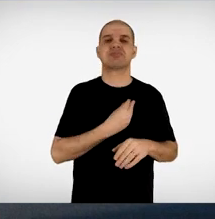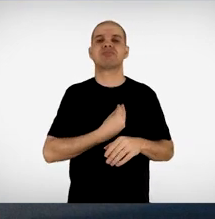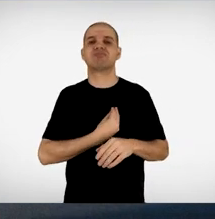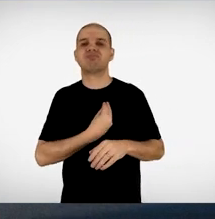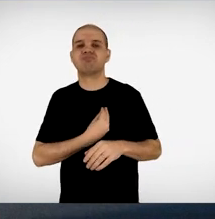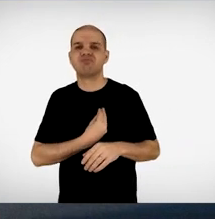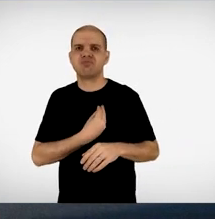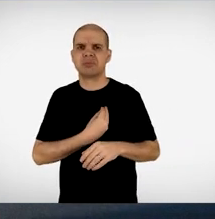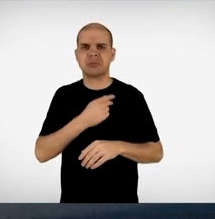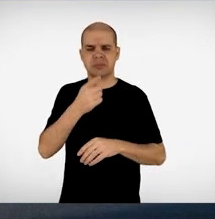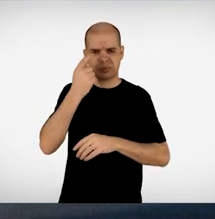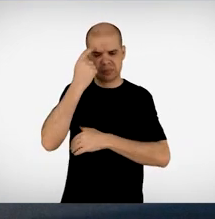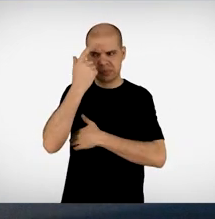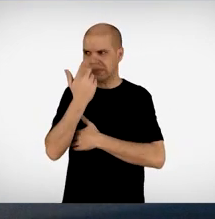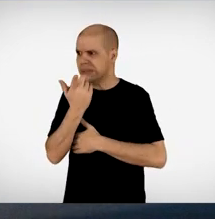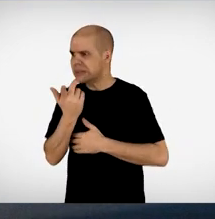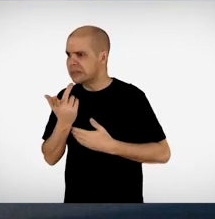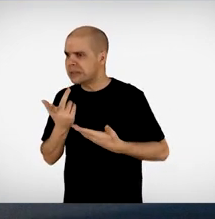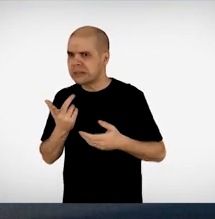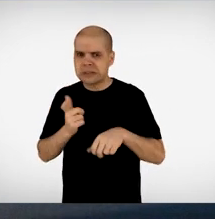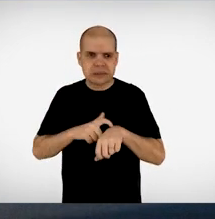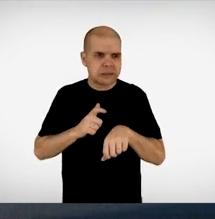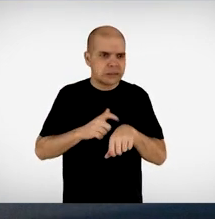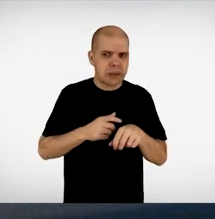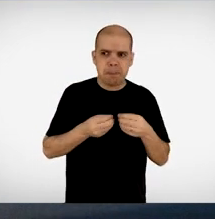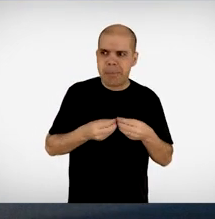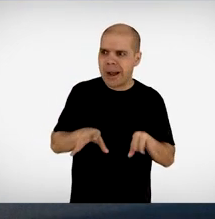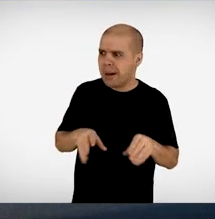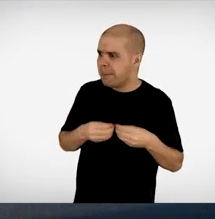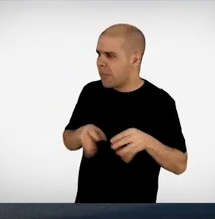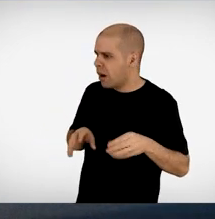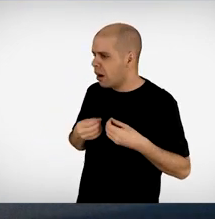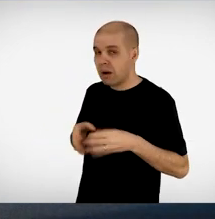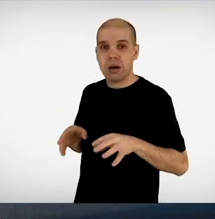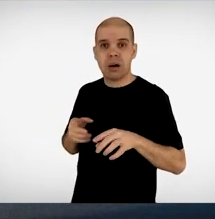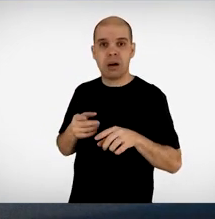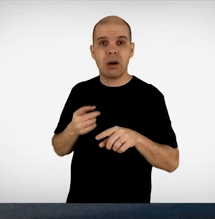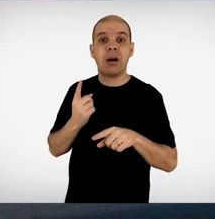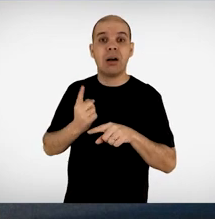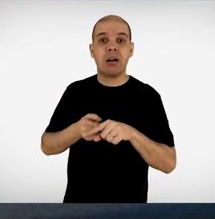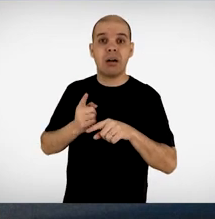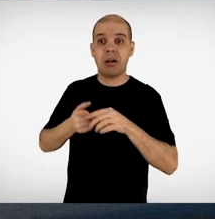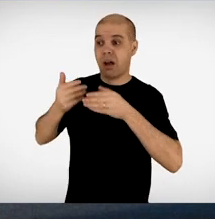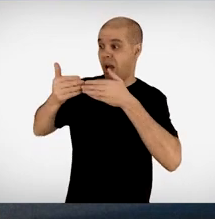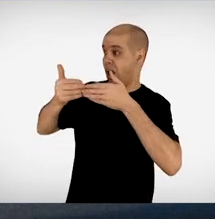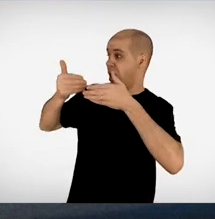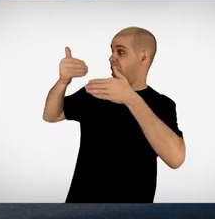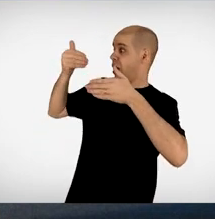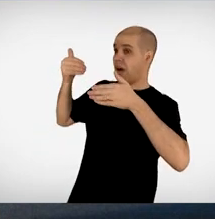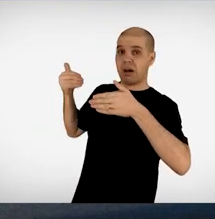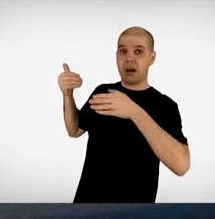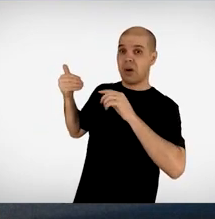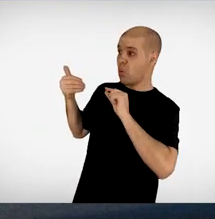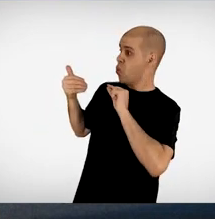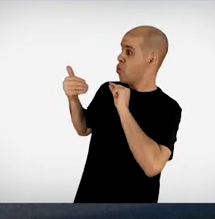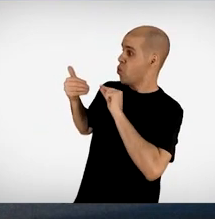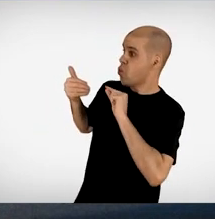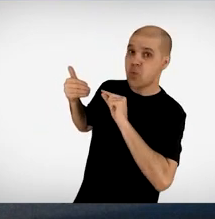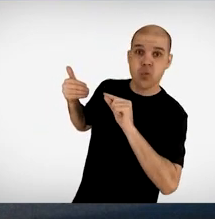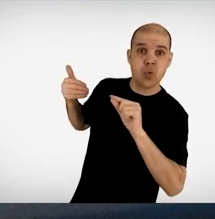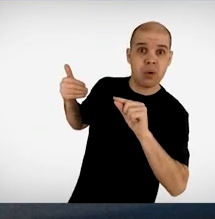percebe que você não... Porque muitas pessoas percebem que não tem mais tempo muito cedo. em função de experiências de